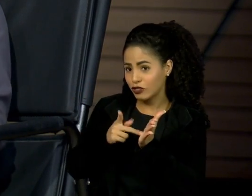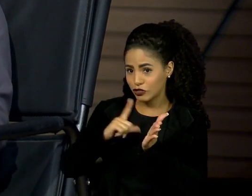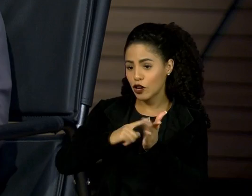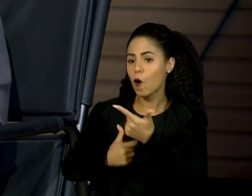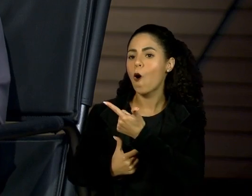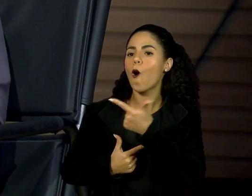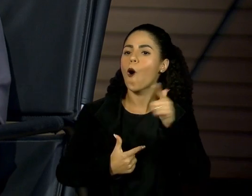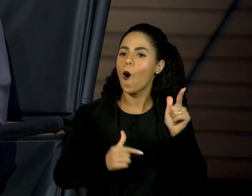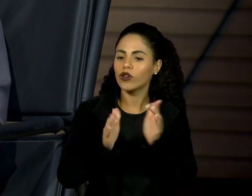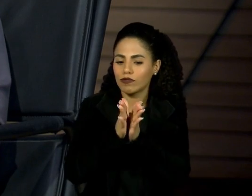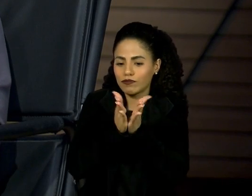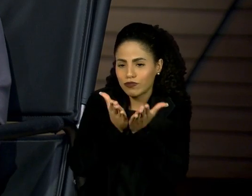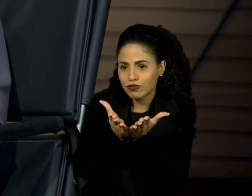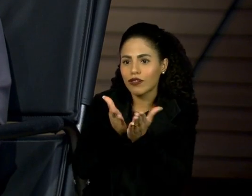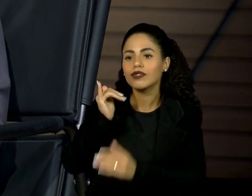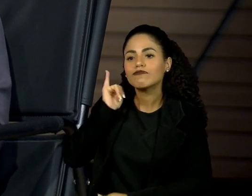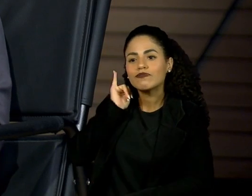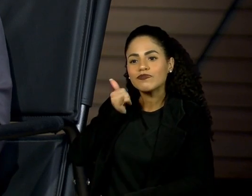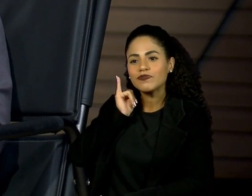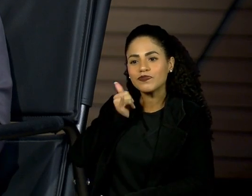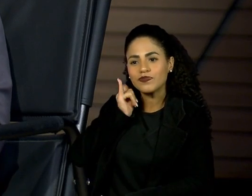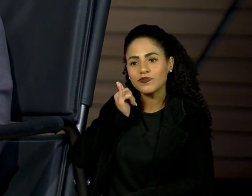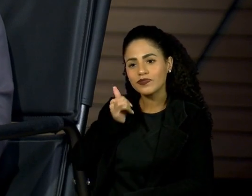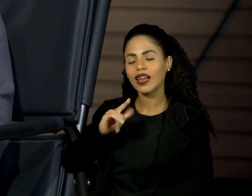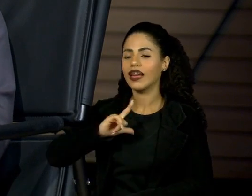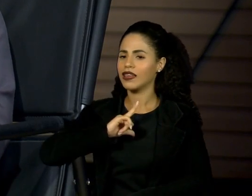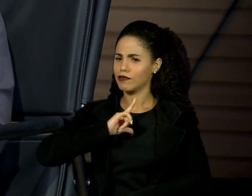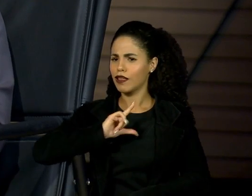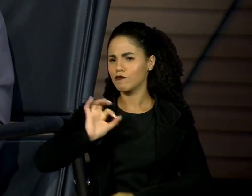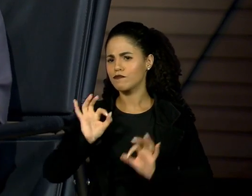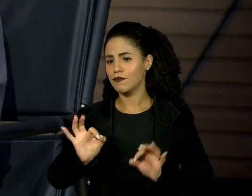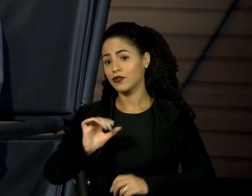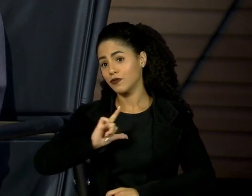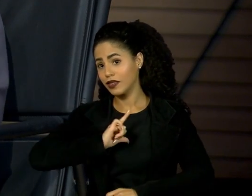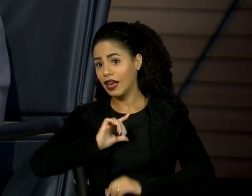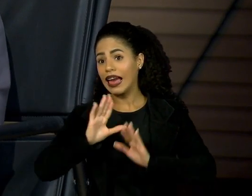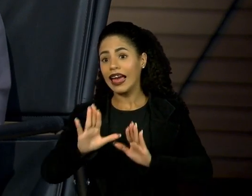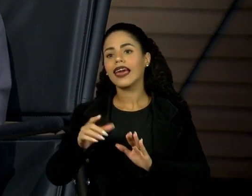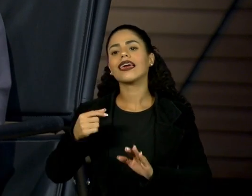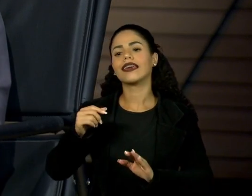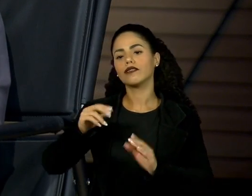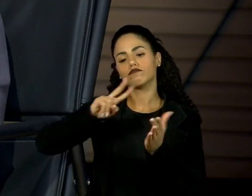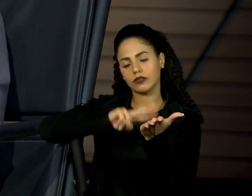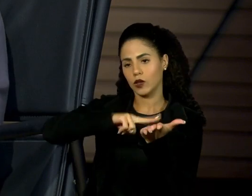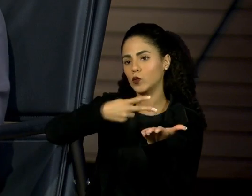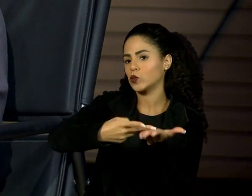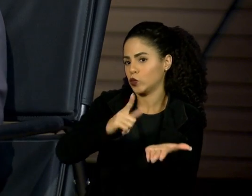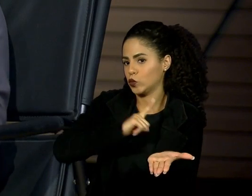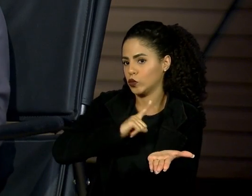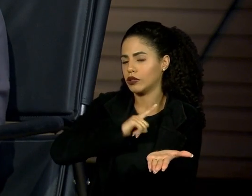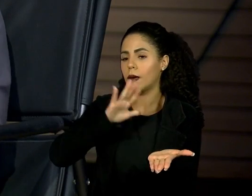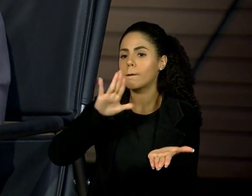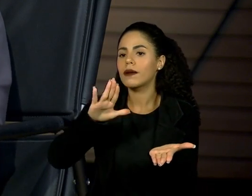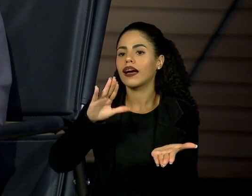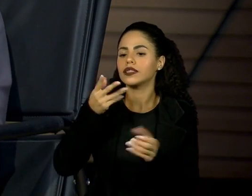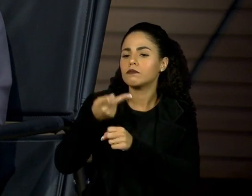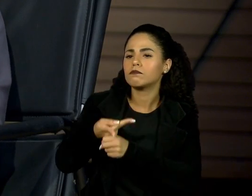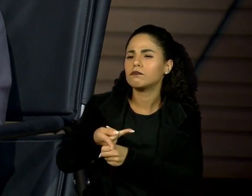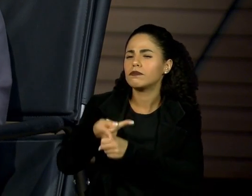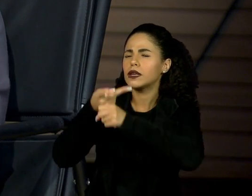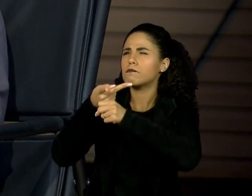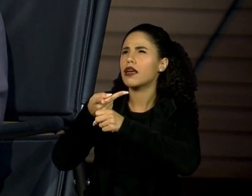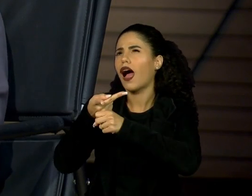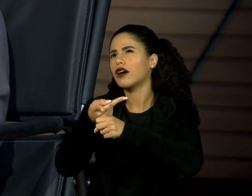uma coletânea de contos e tem o Lavoura Arcaica, né? Ele está traduzido, mas ele foi